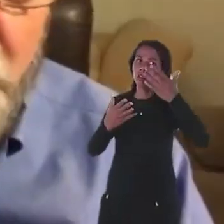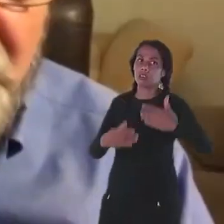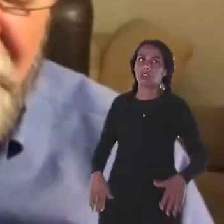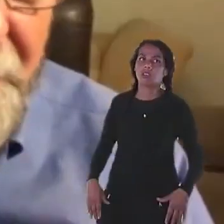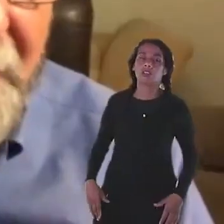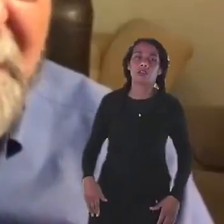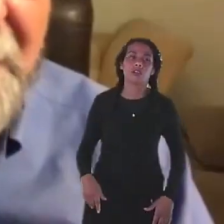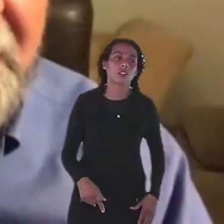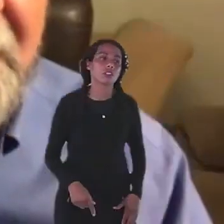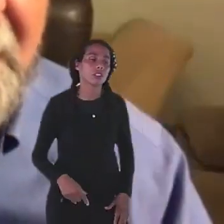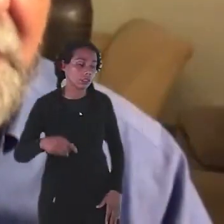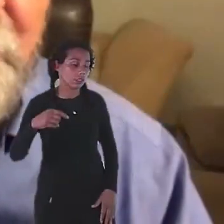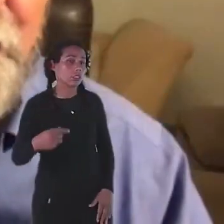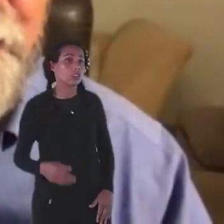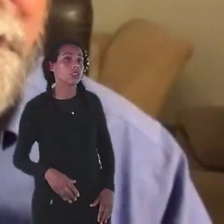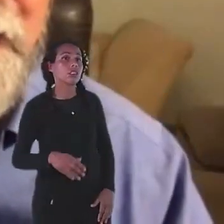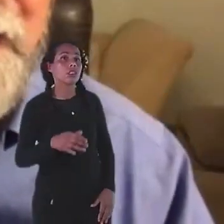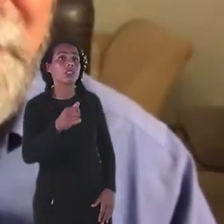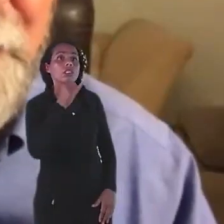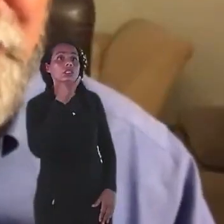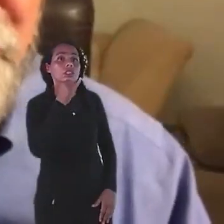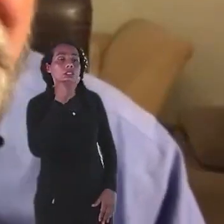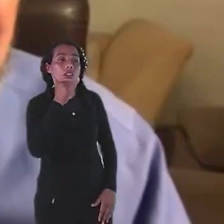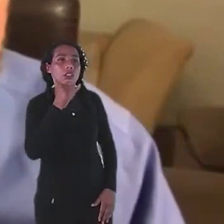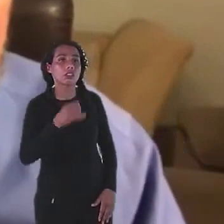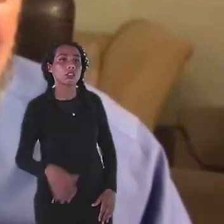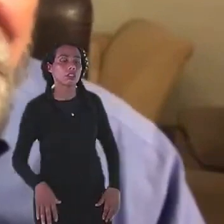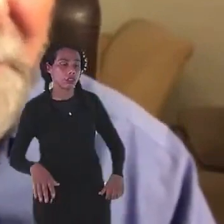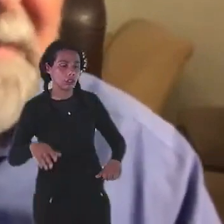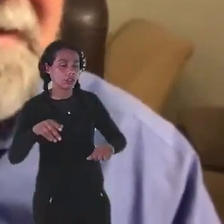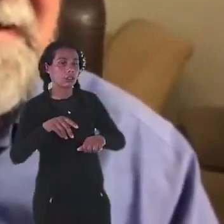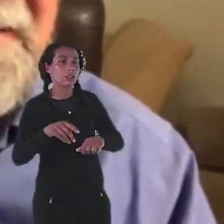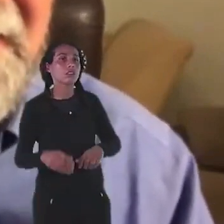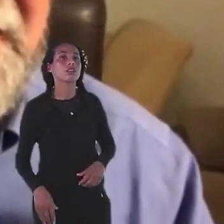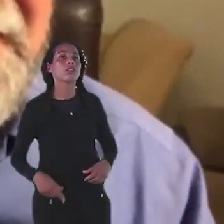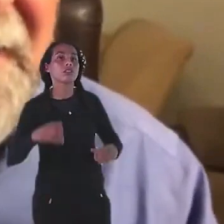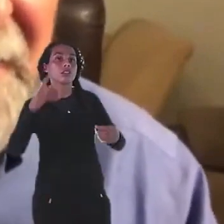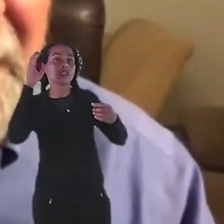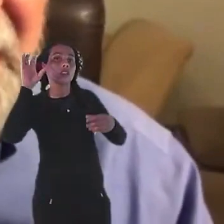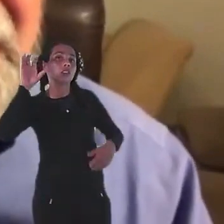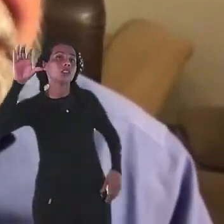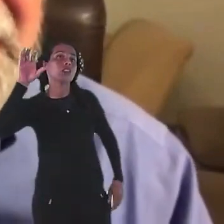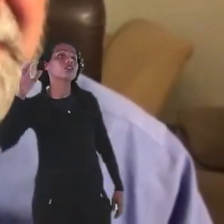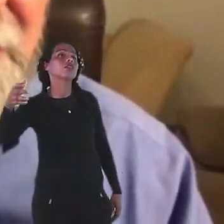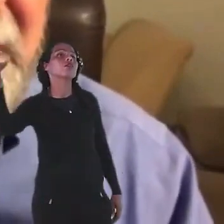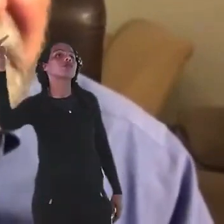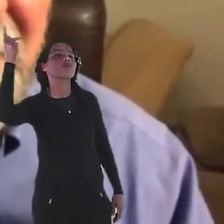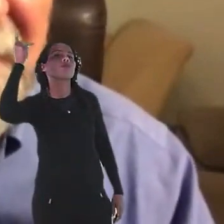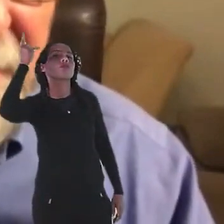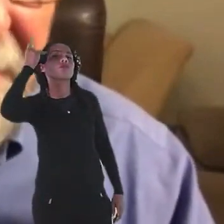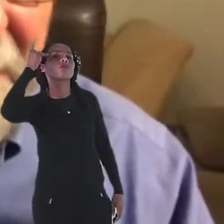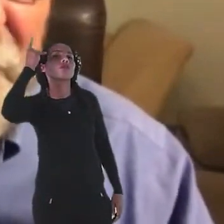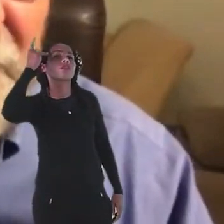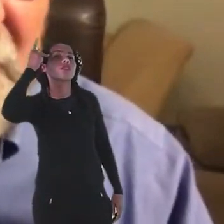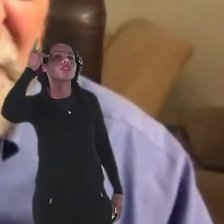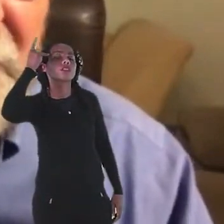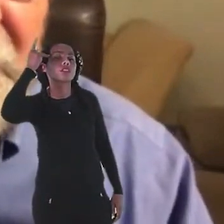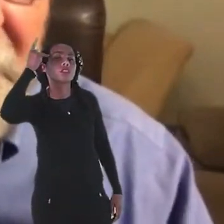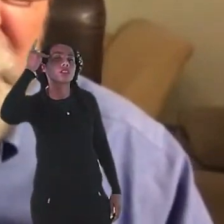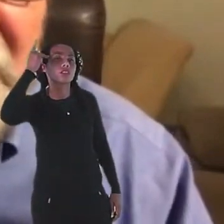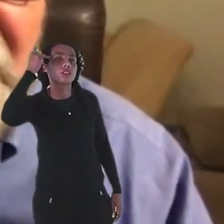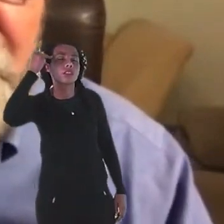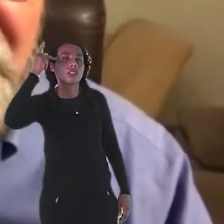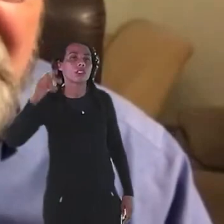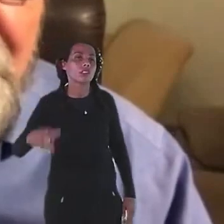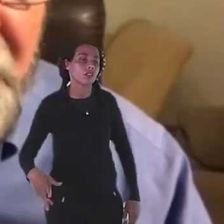Paulo, e começou a se falar da vacina. Eu sou professor catedrático de medicina e ainda não tem essa vacina. Então,